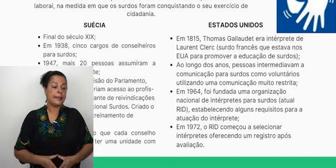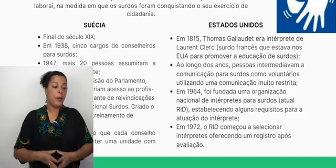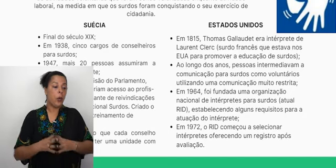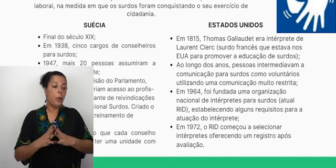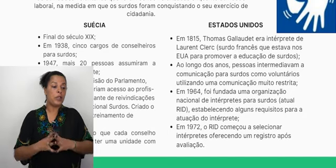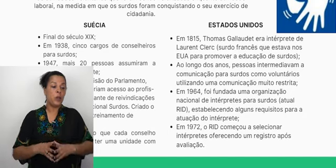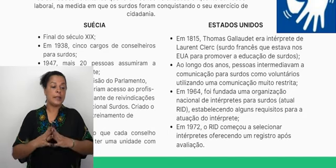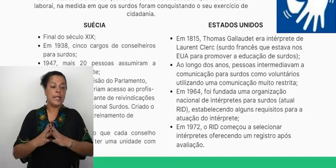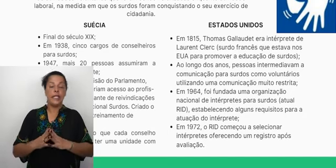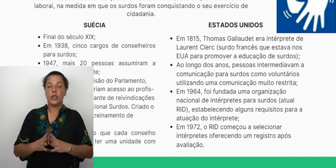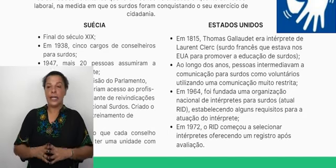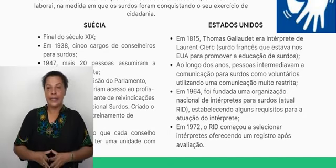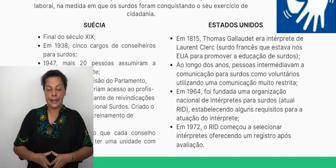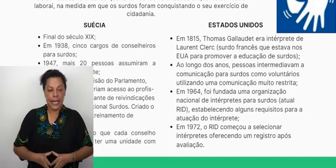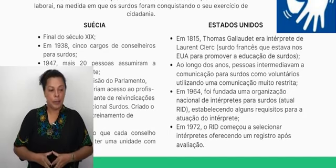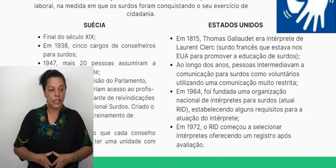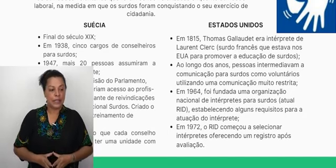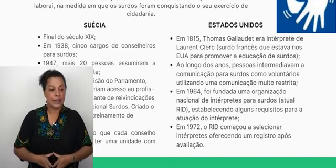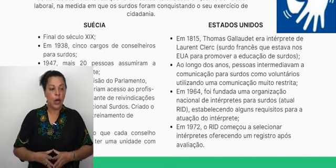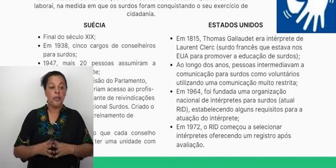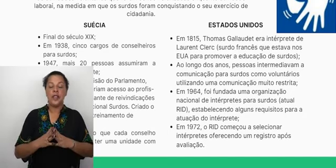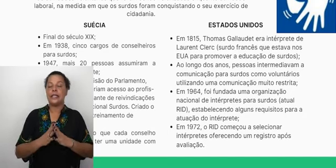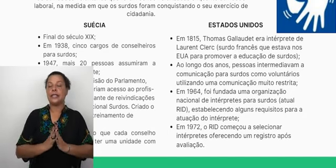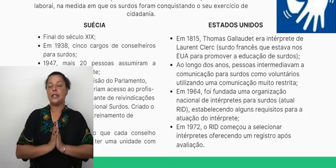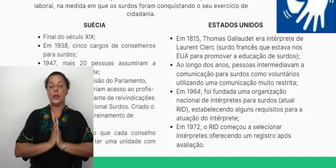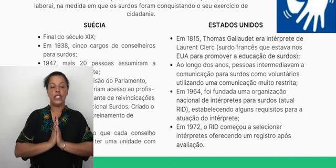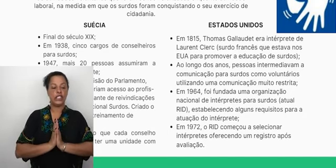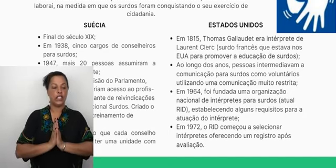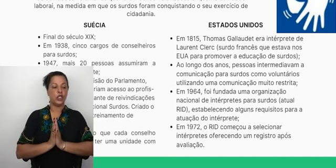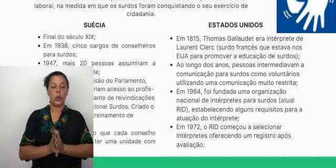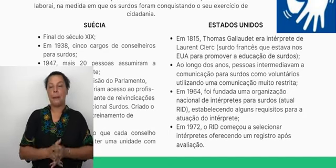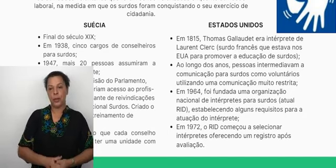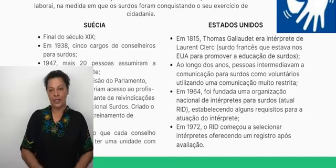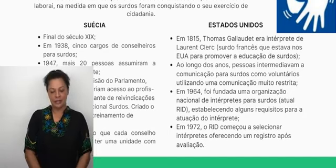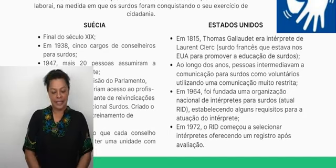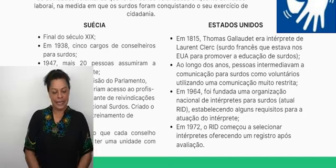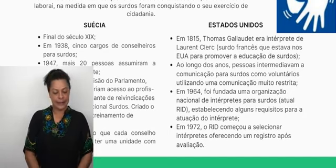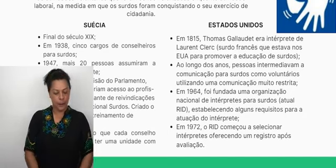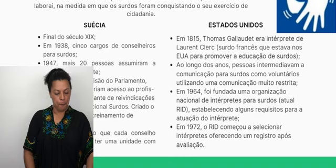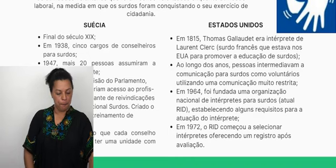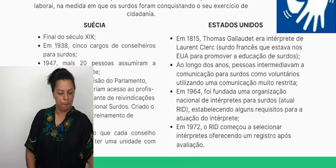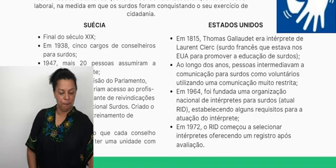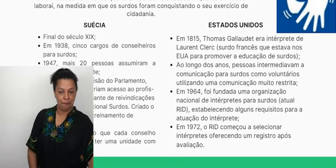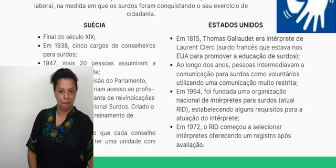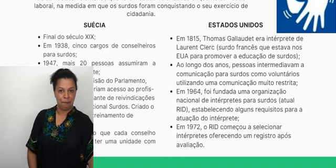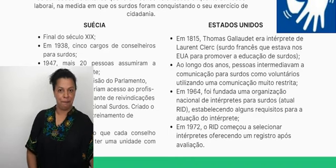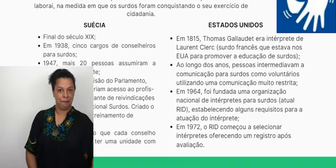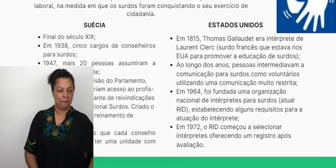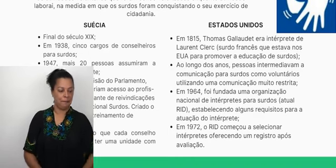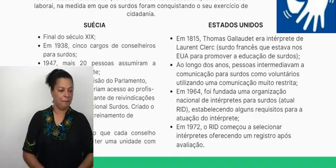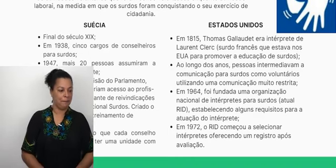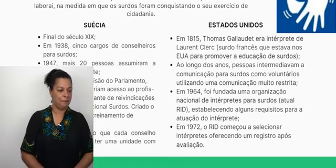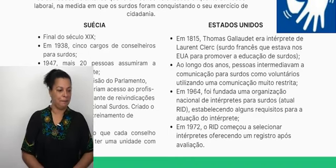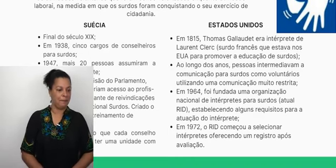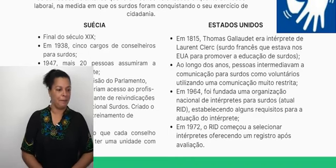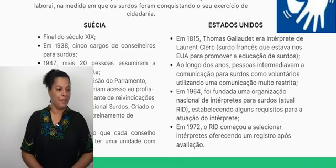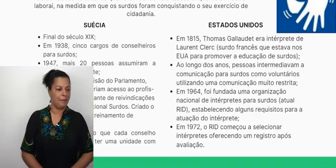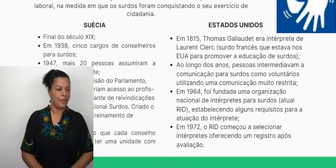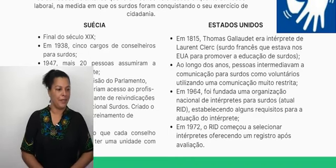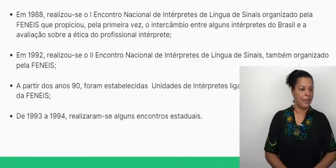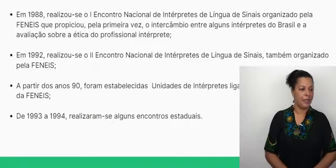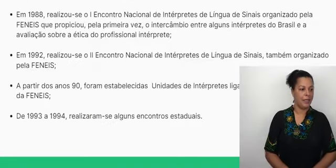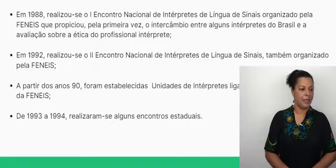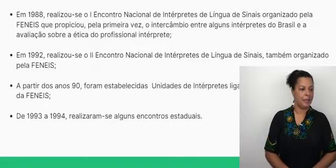essa organização começou a selecionar intérpretes, oferecendo um registro após avaliação.